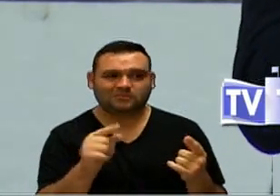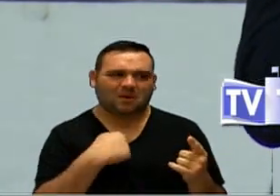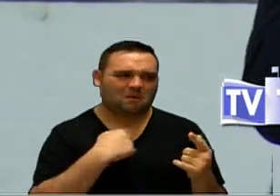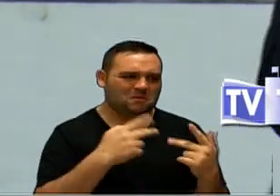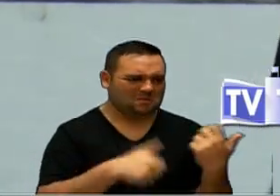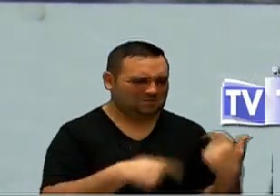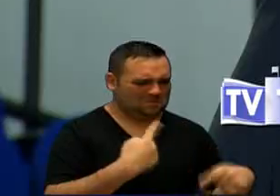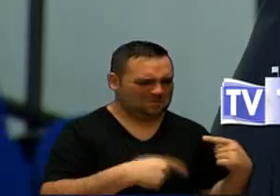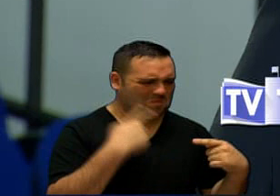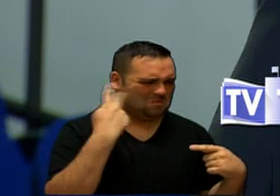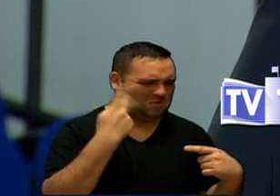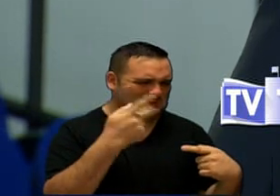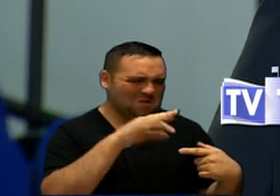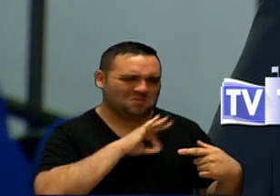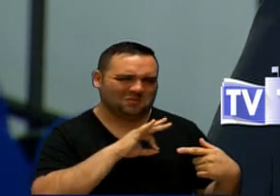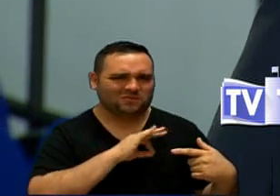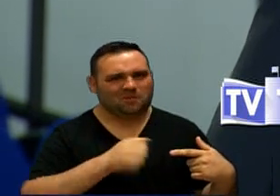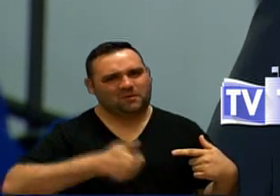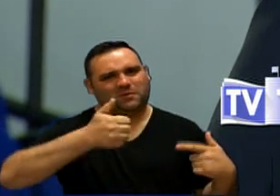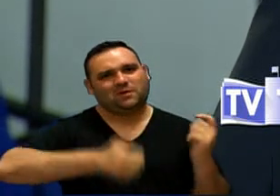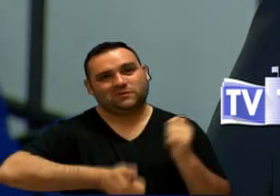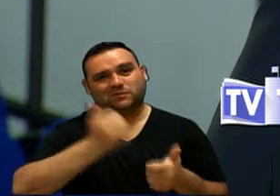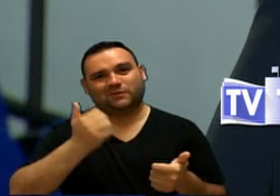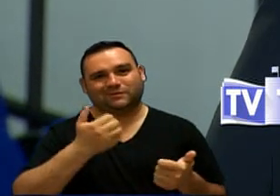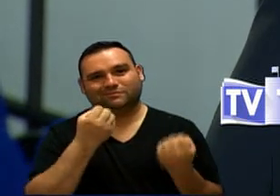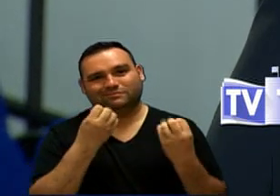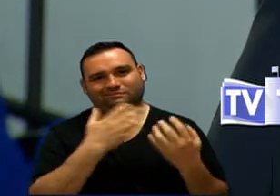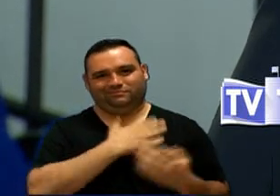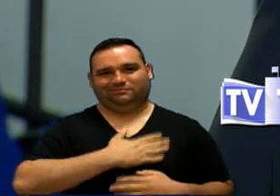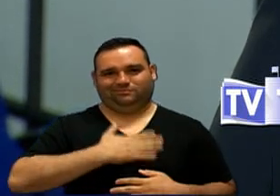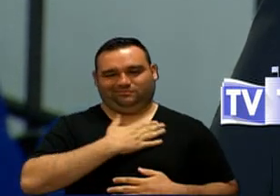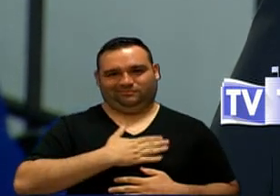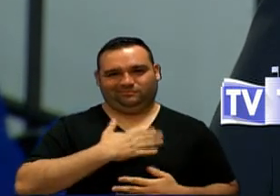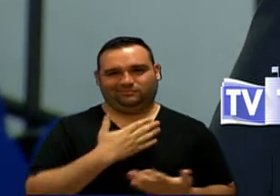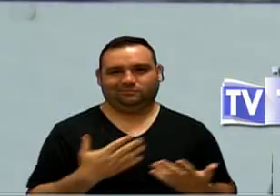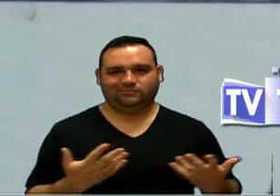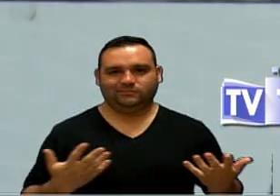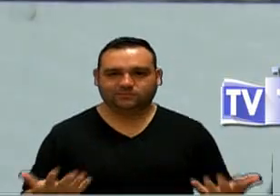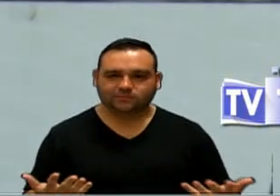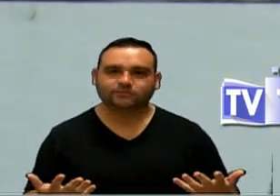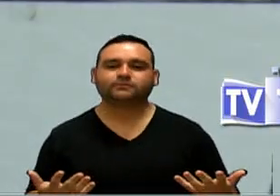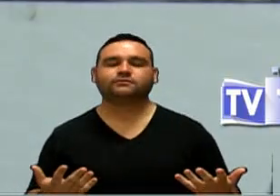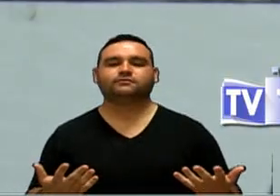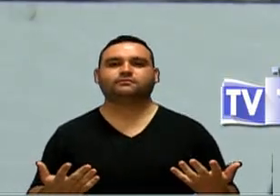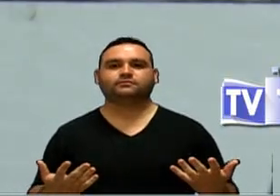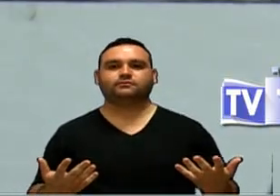de política e de polícia. Então, falar de esporte é mais gostoso. Então,